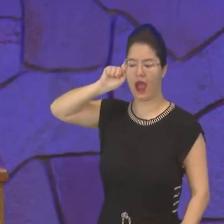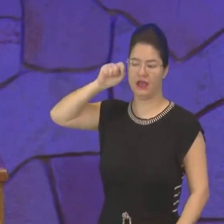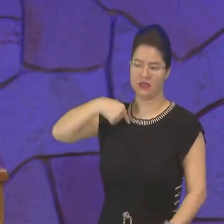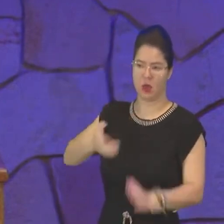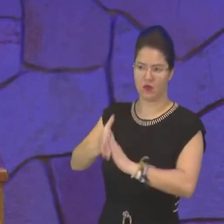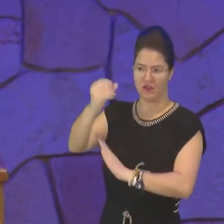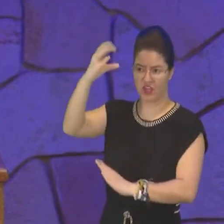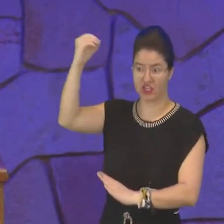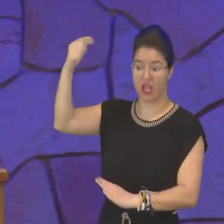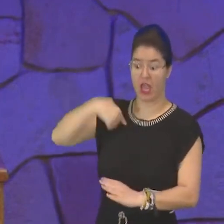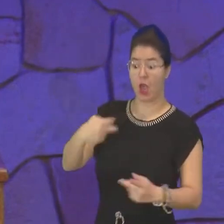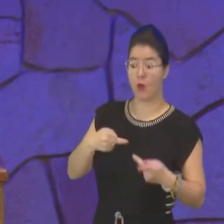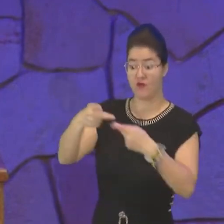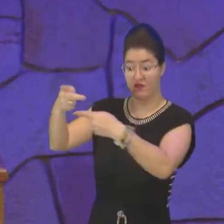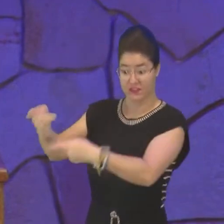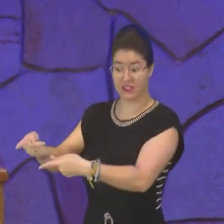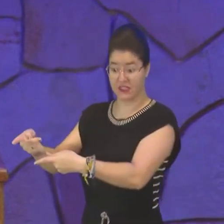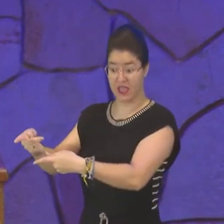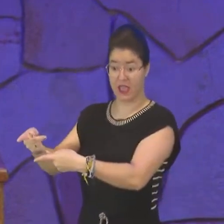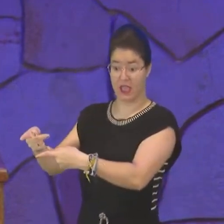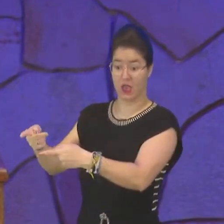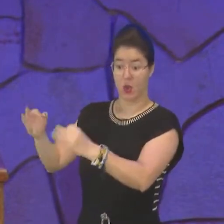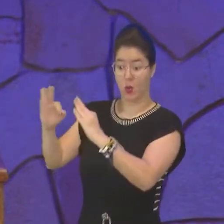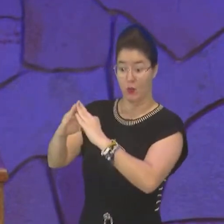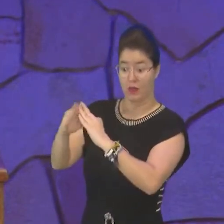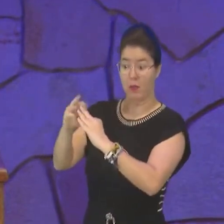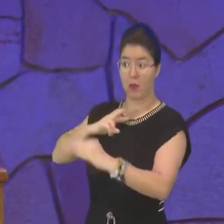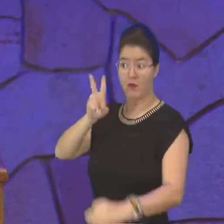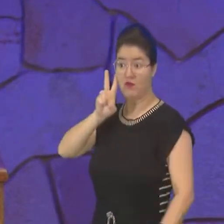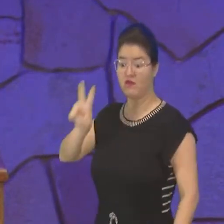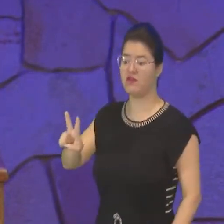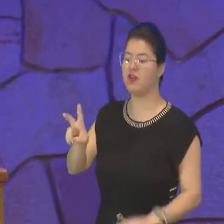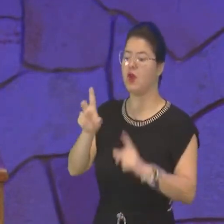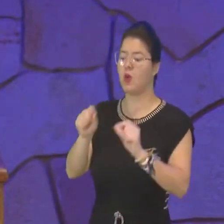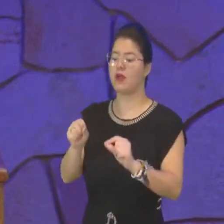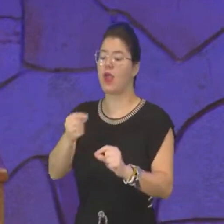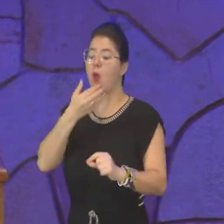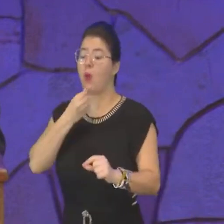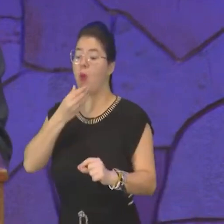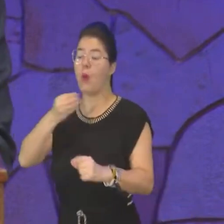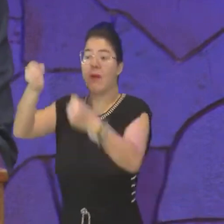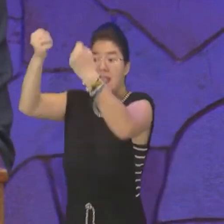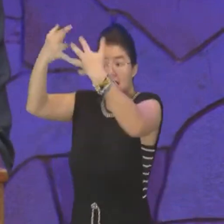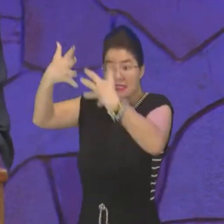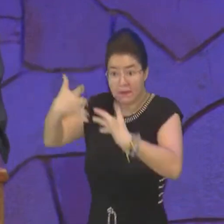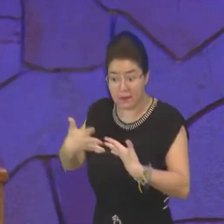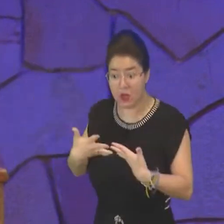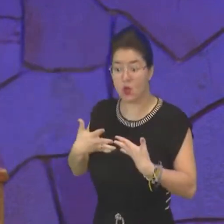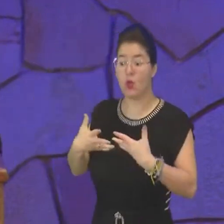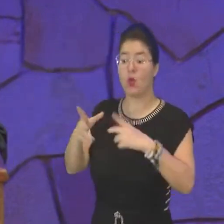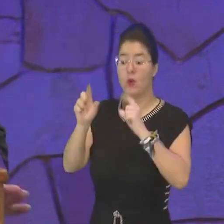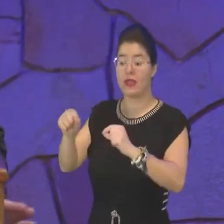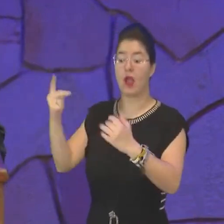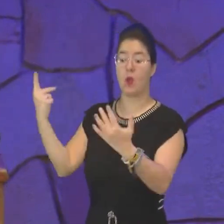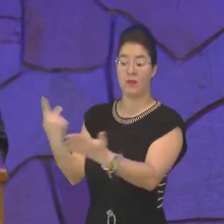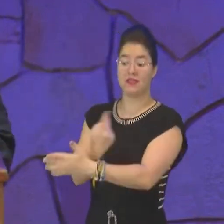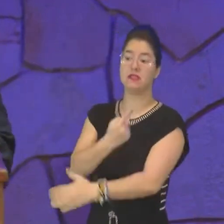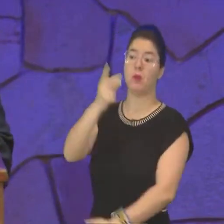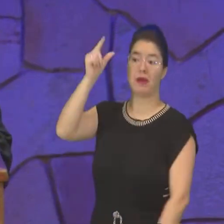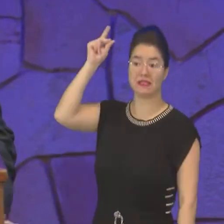quando visitei um templo com o Felipe, e o guia estava nos dizendo exatamente aquilo que acontecia em